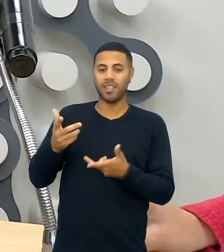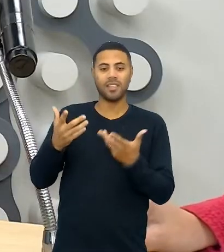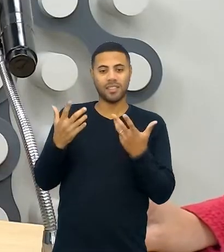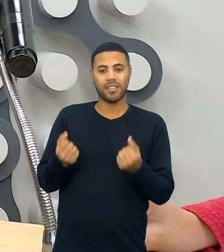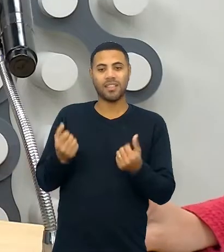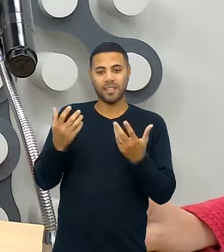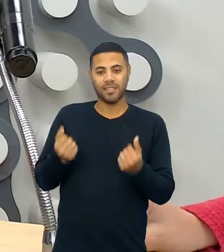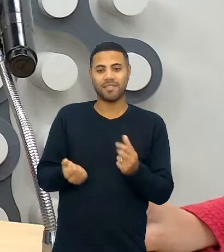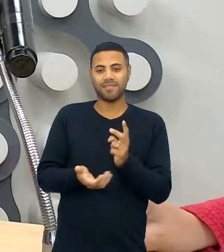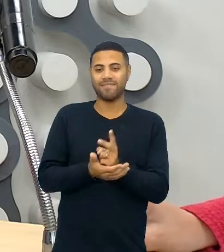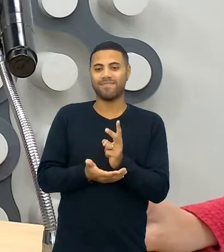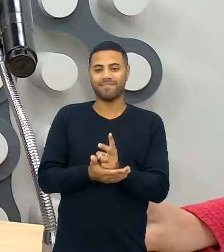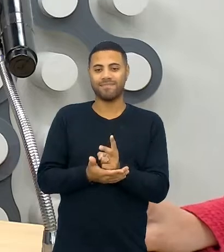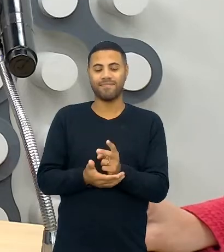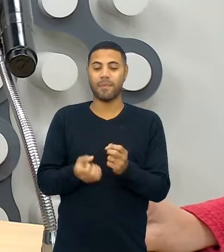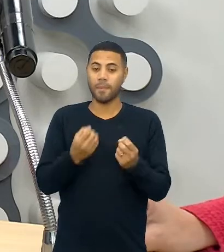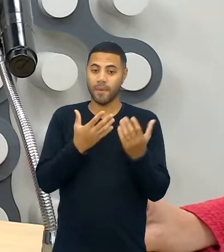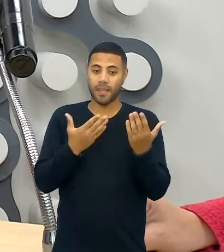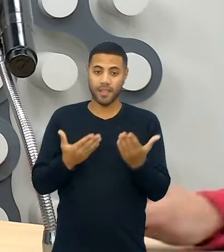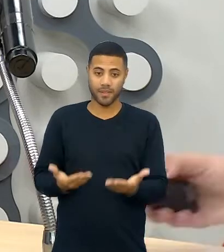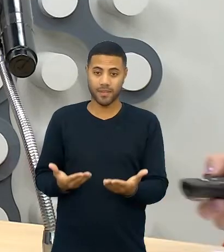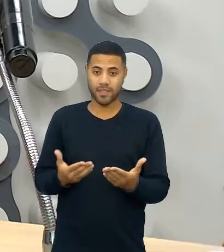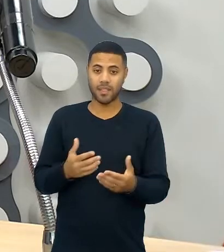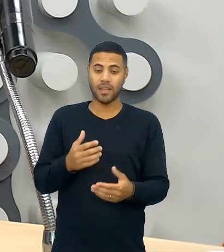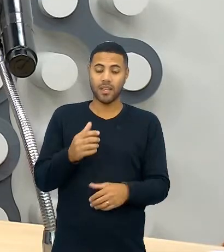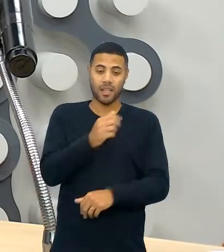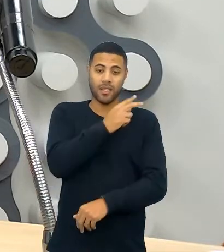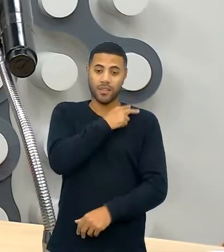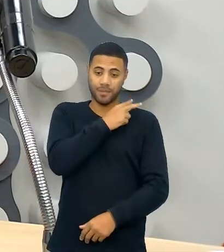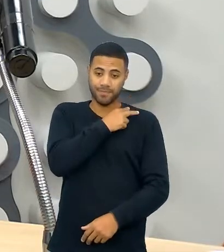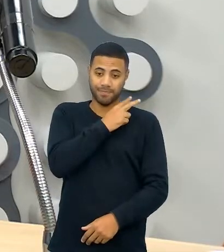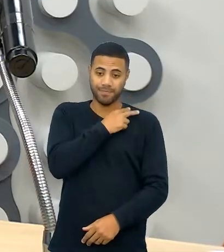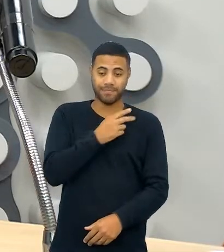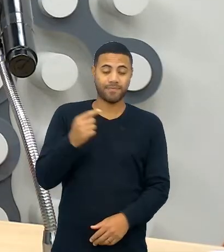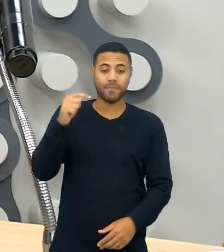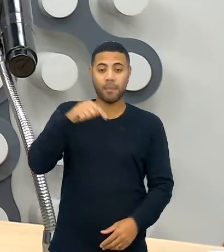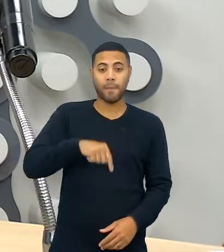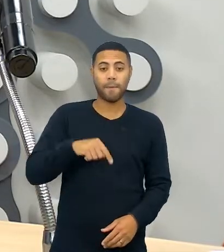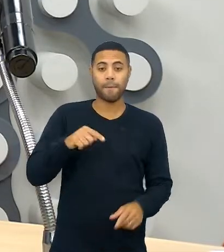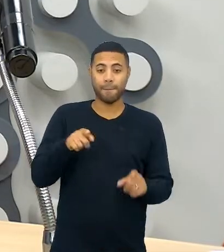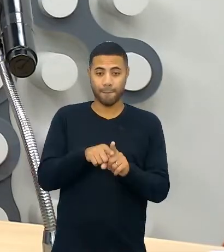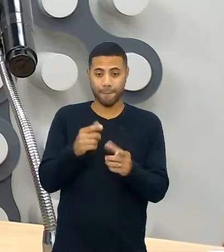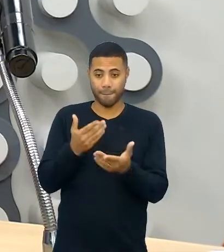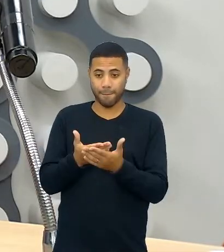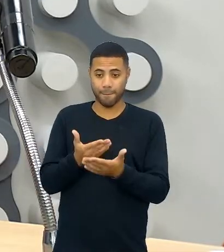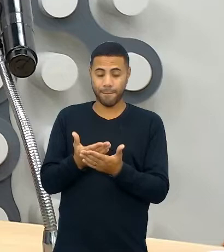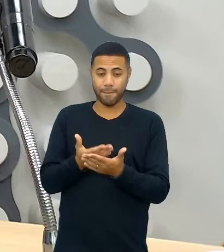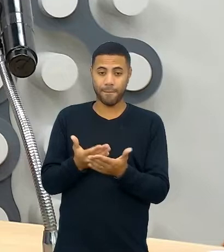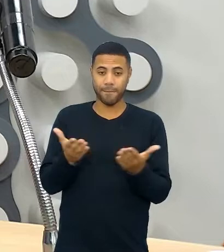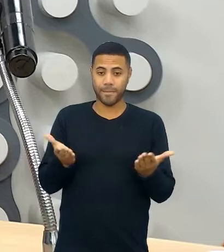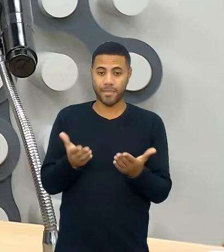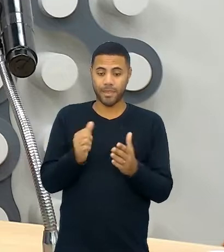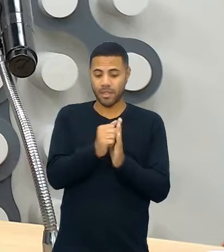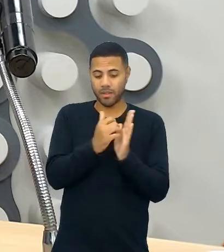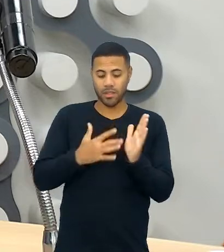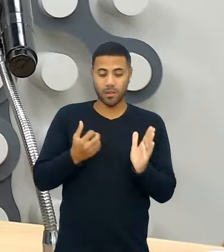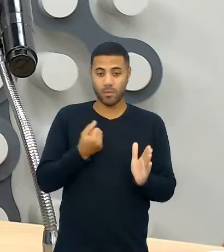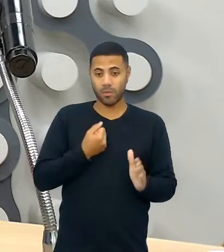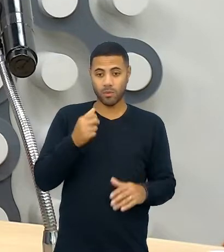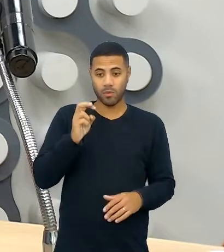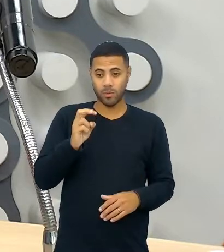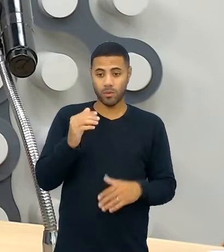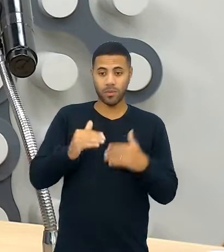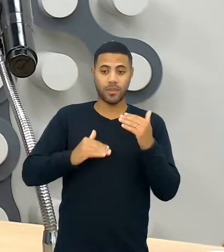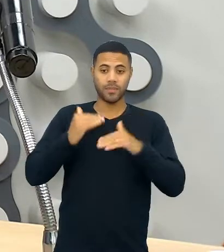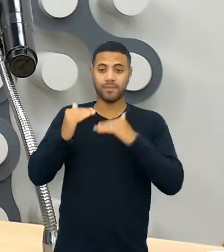sempre. Sempre. Sempre. Sejam bem-vindos, estudantes da segunda série. Espero contribuir aí com a aula de hoje, atividade 5,